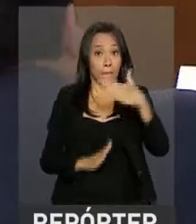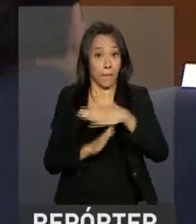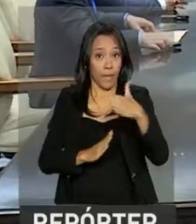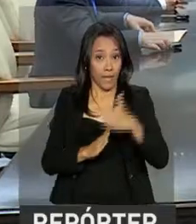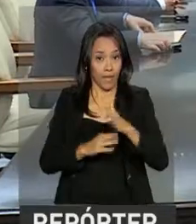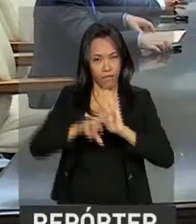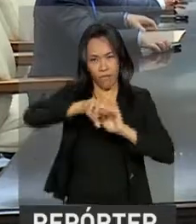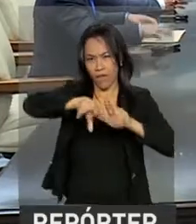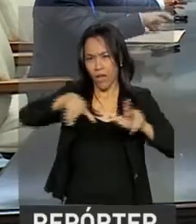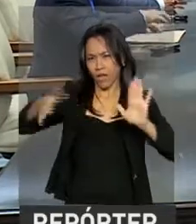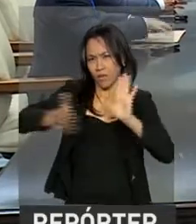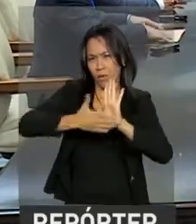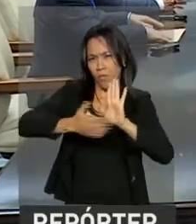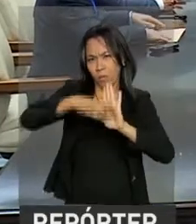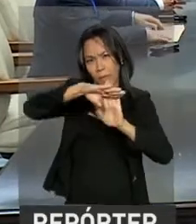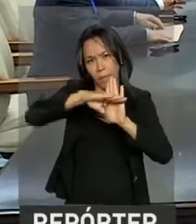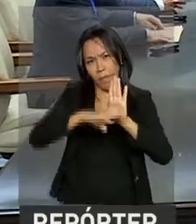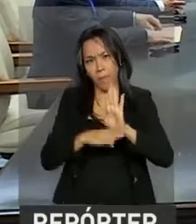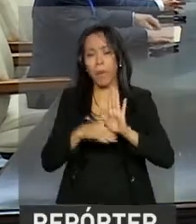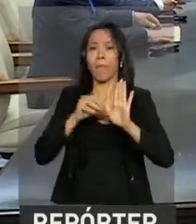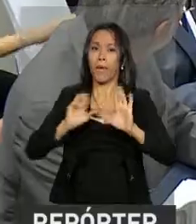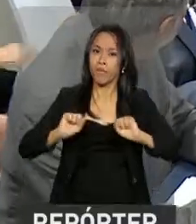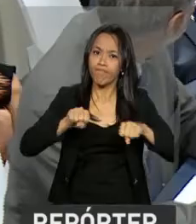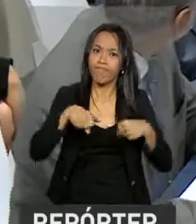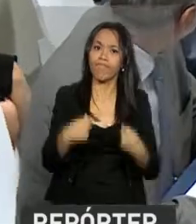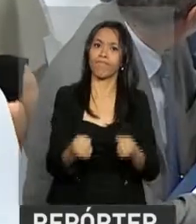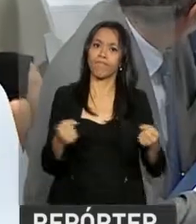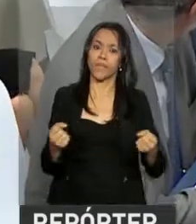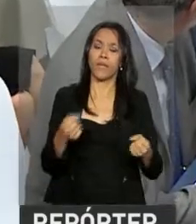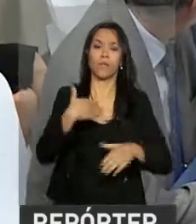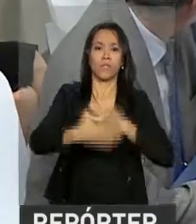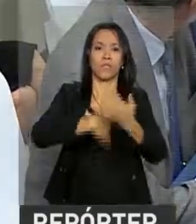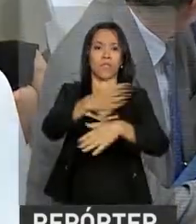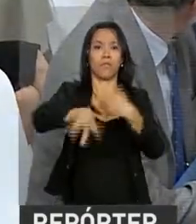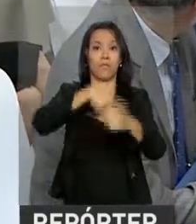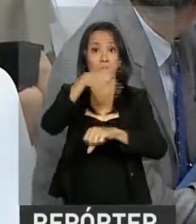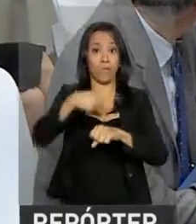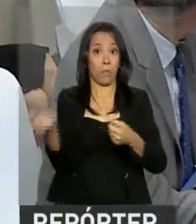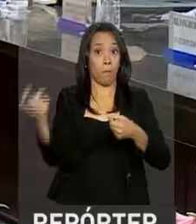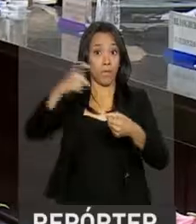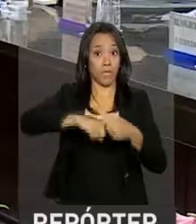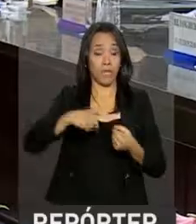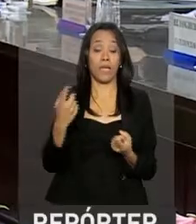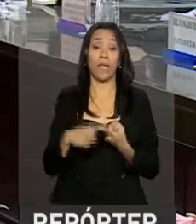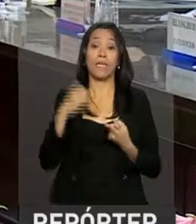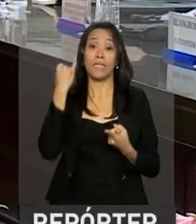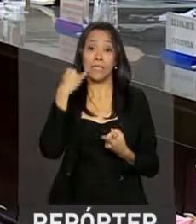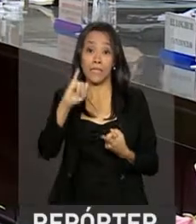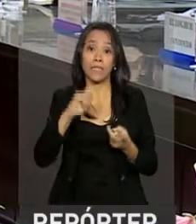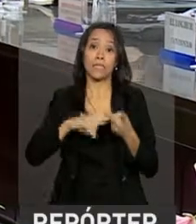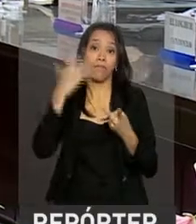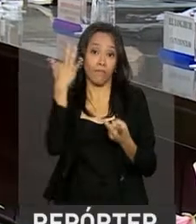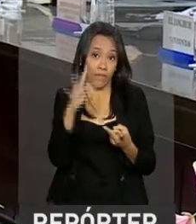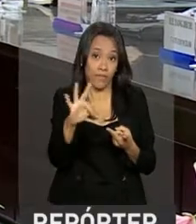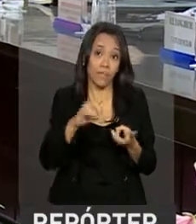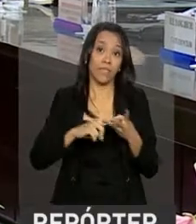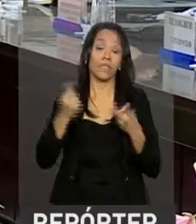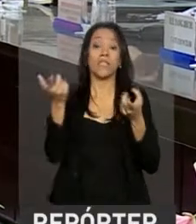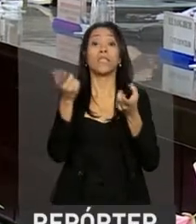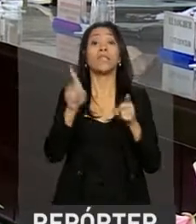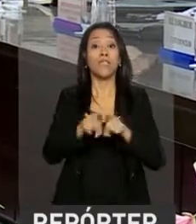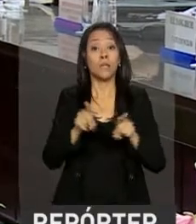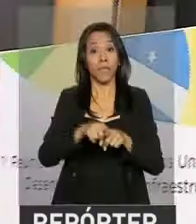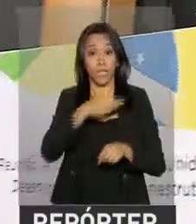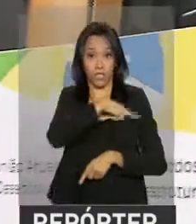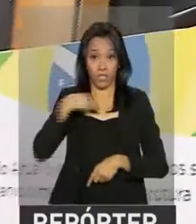previdência para alavancar ainda mais o crescimento o brasil firmou parcerias com a itália frança e china que devem atrair dinheiro estrangeiro